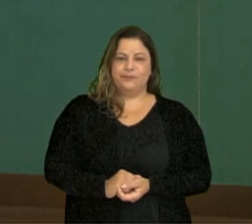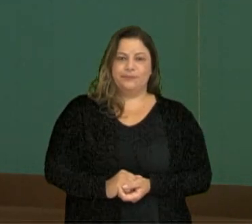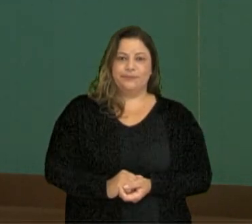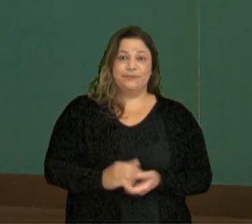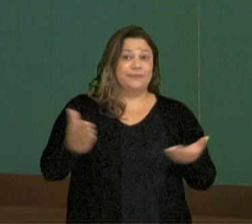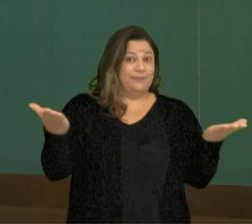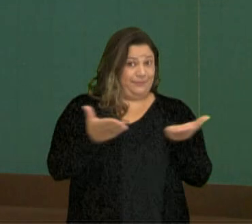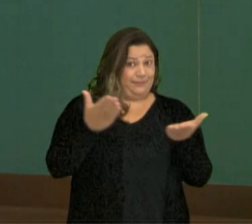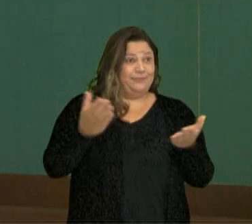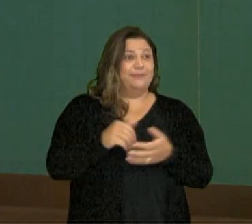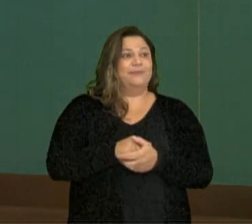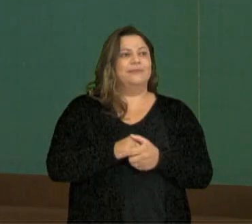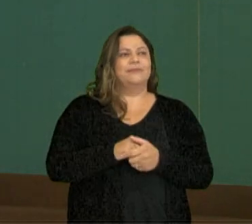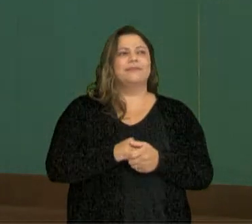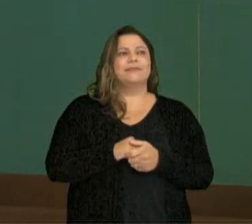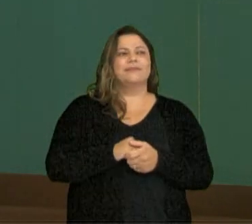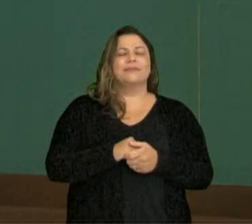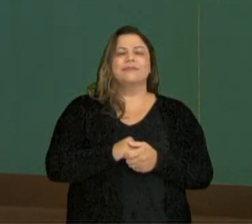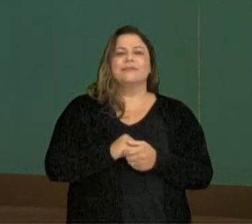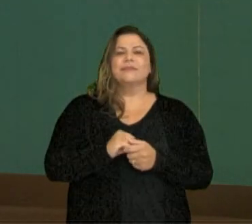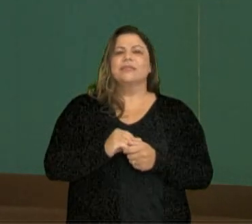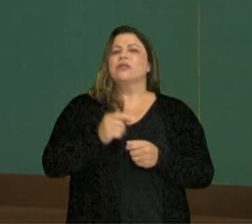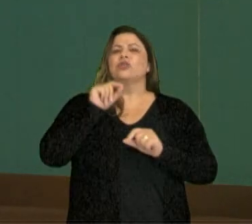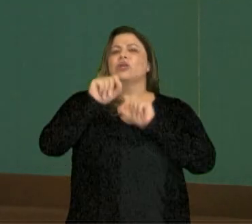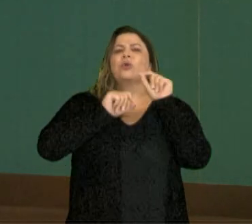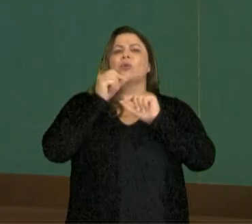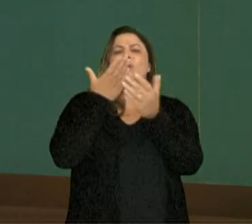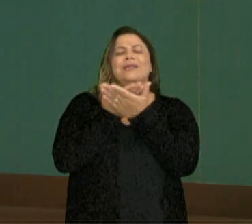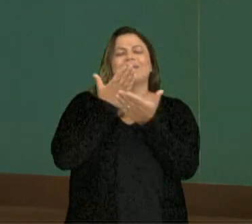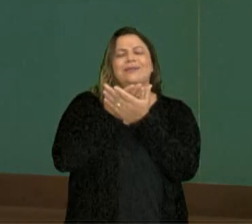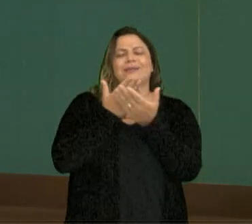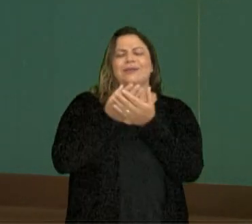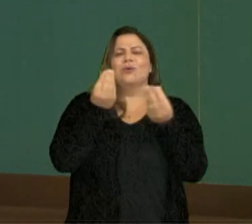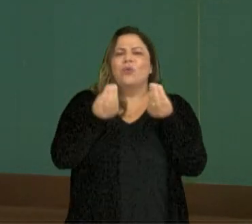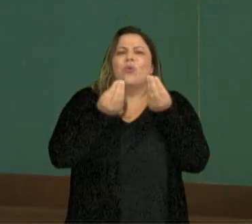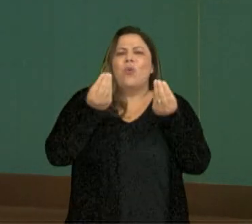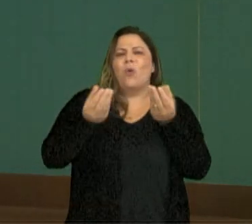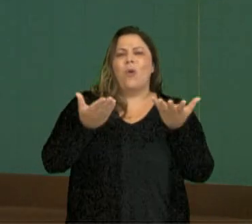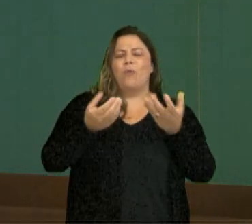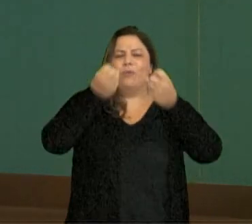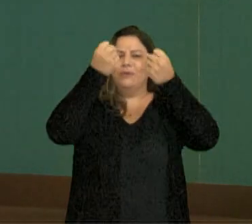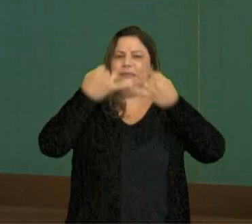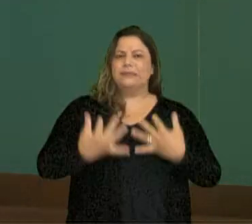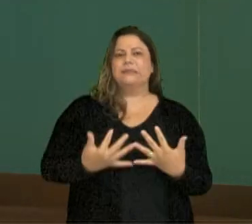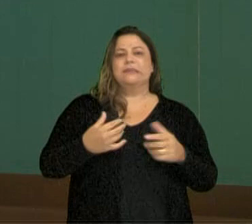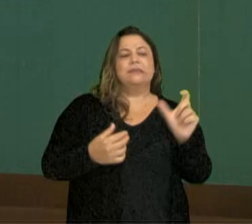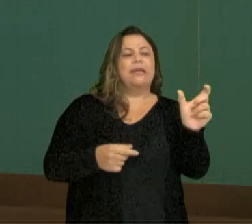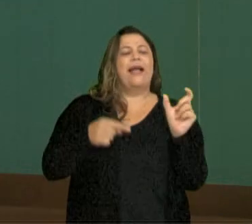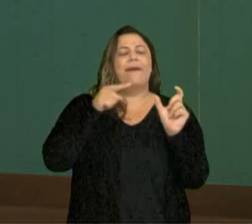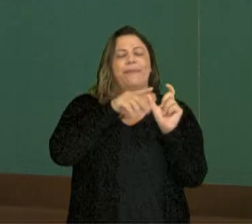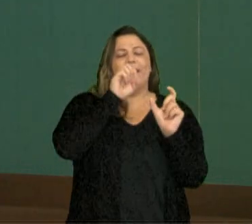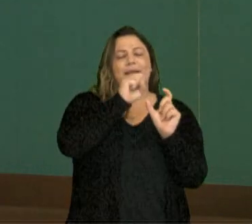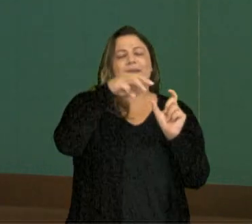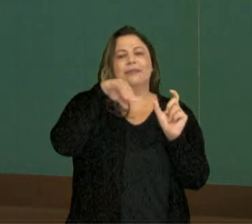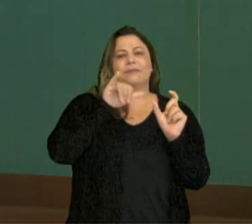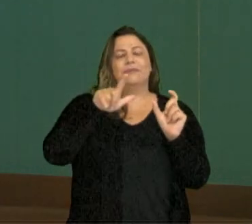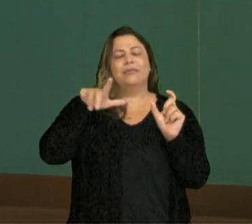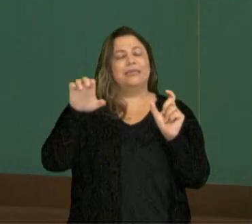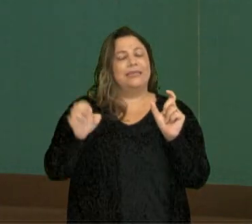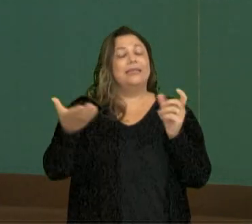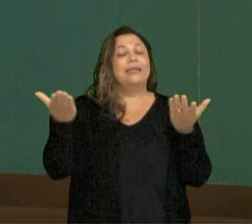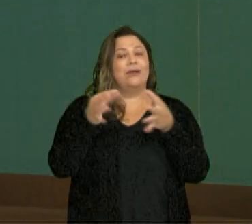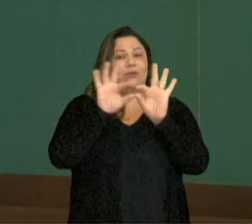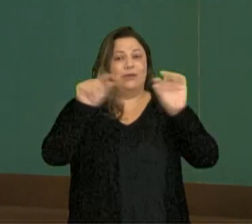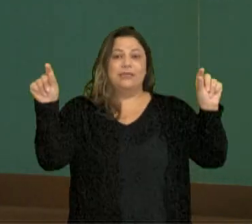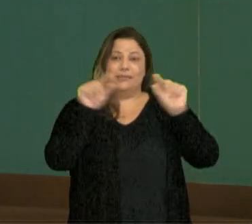Vamos lá, então. De acordo com o que estudamos, como é que podemos classificar a palavra smile nessa frase? A teacher já